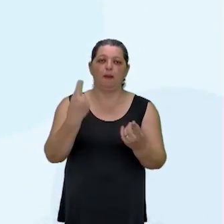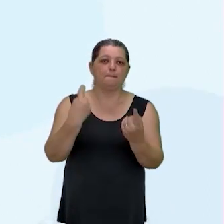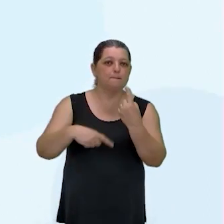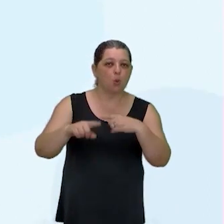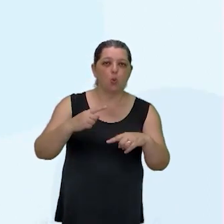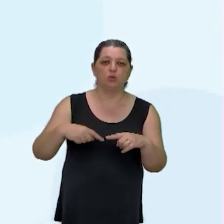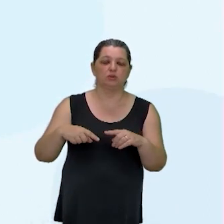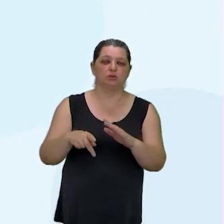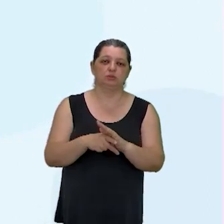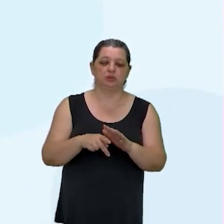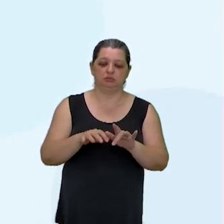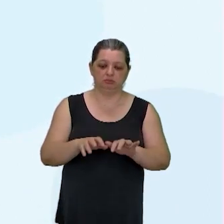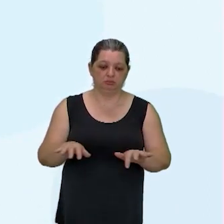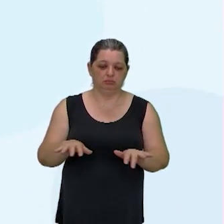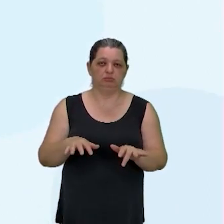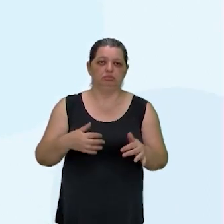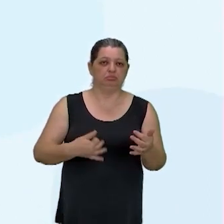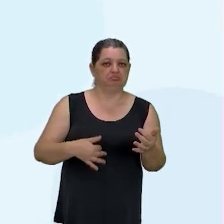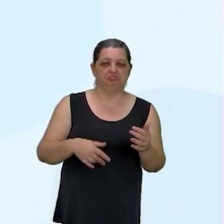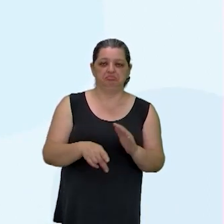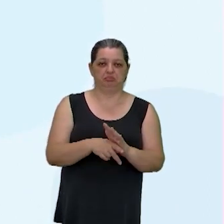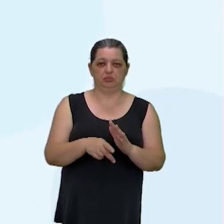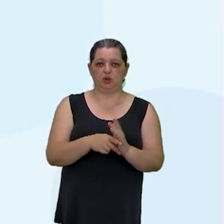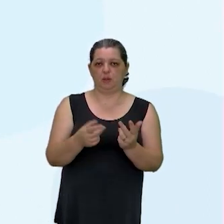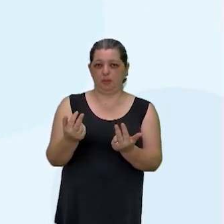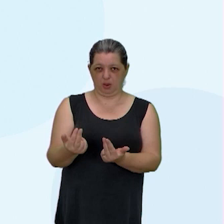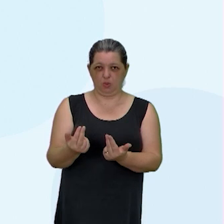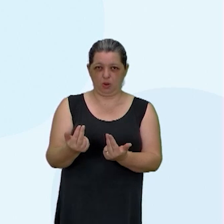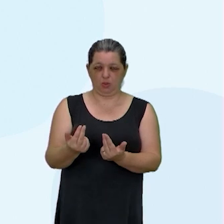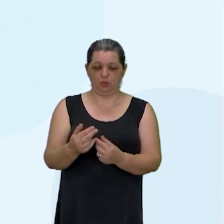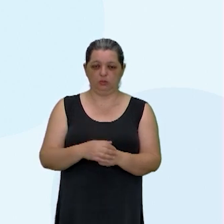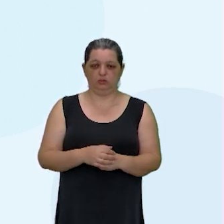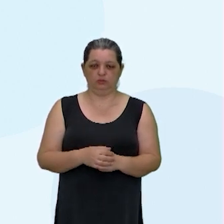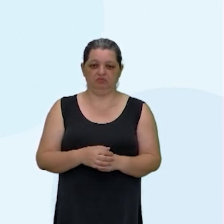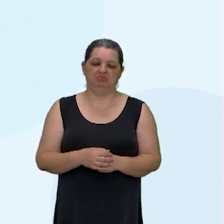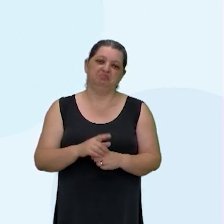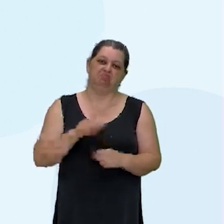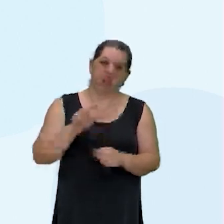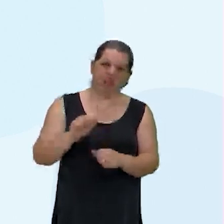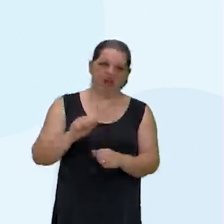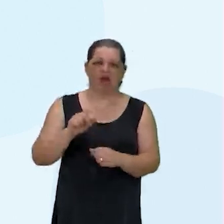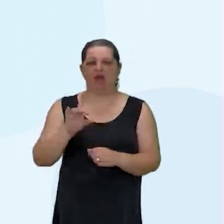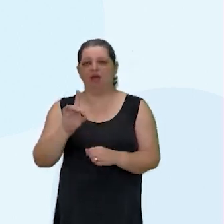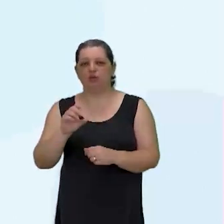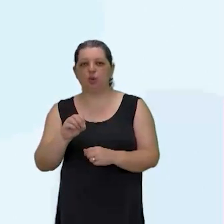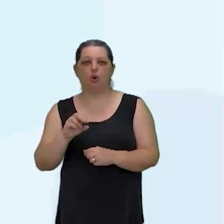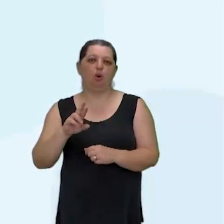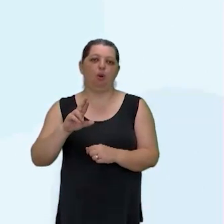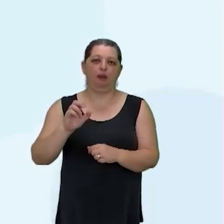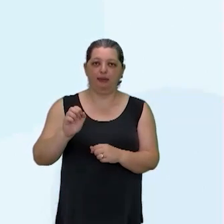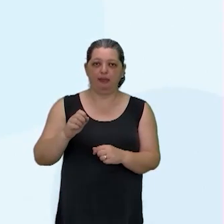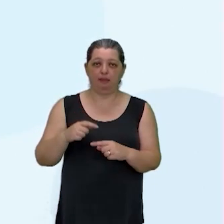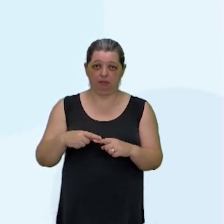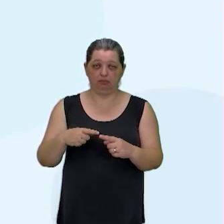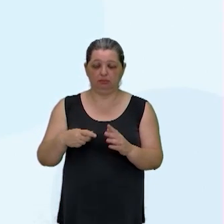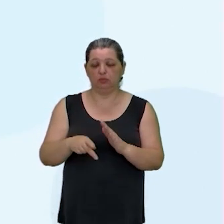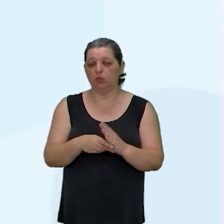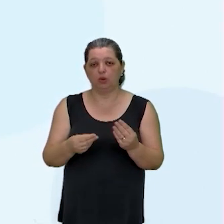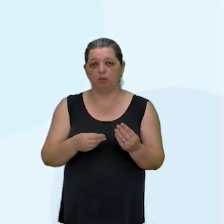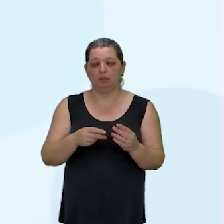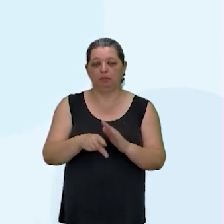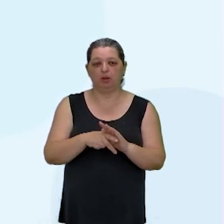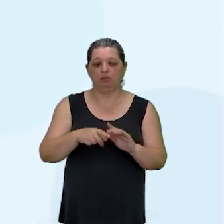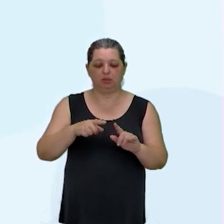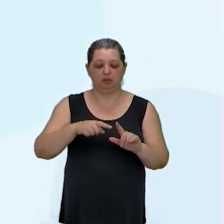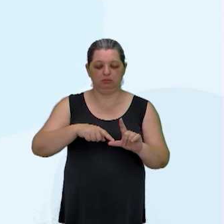do outro tocando a mesma nota né vamo lá um dom reunir então qualquer a diferença